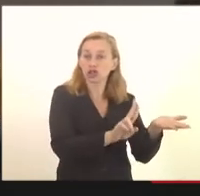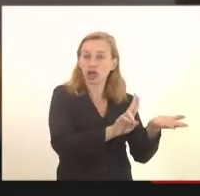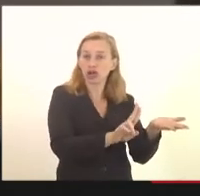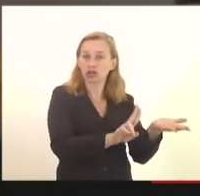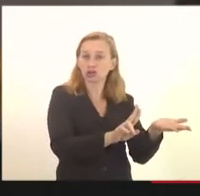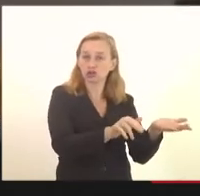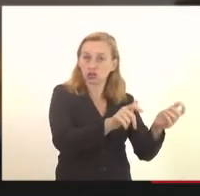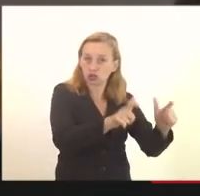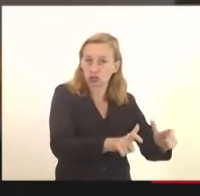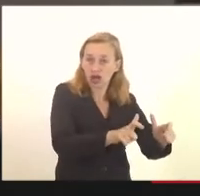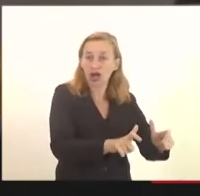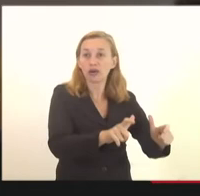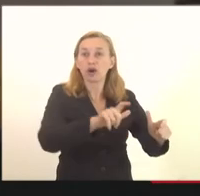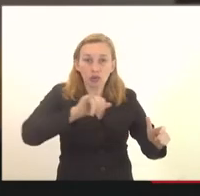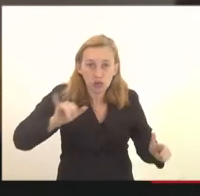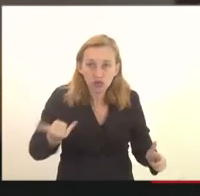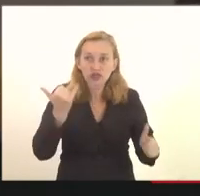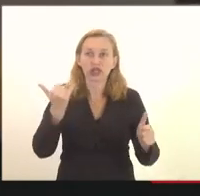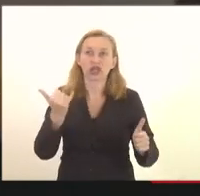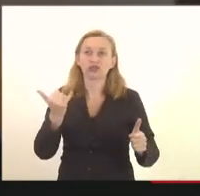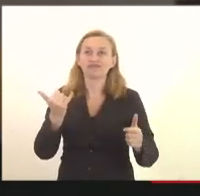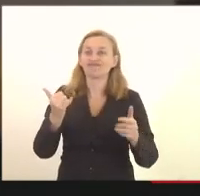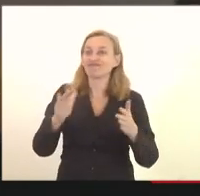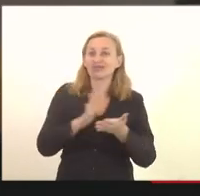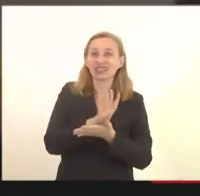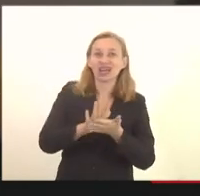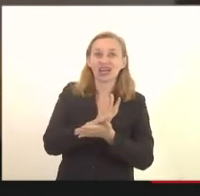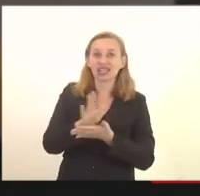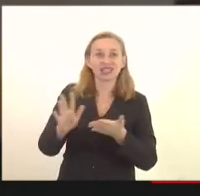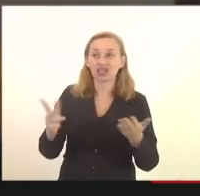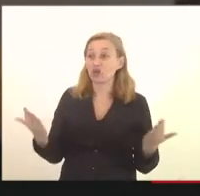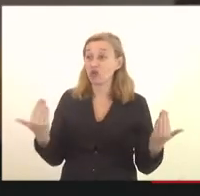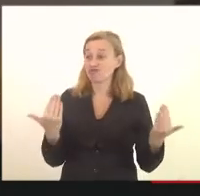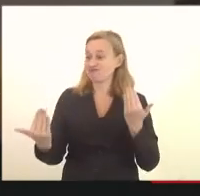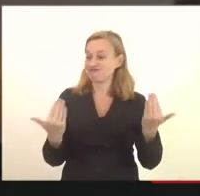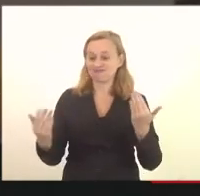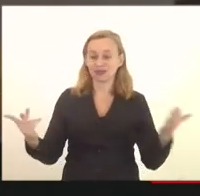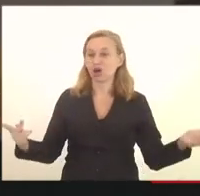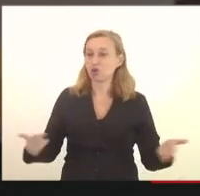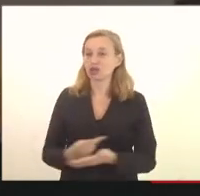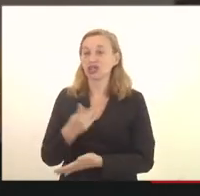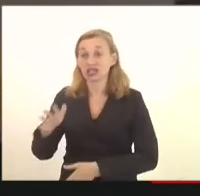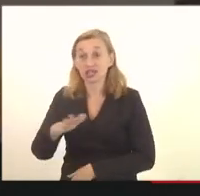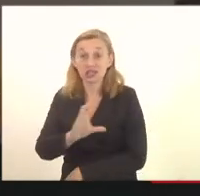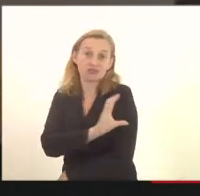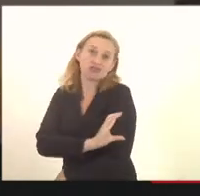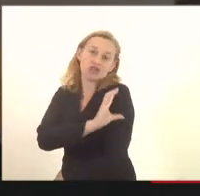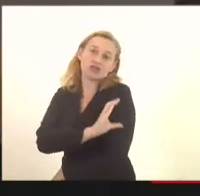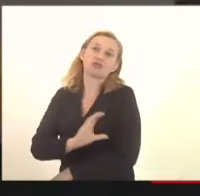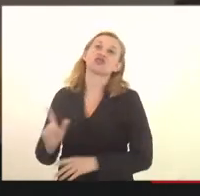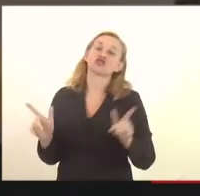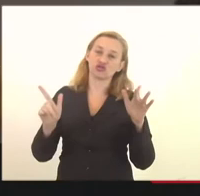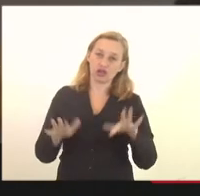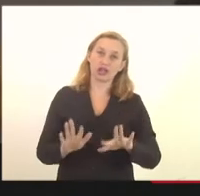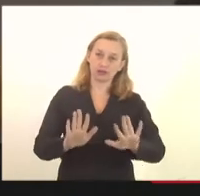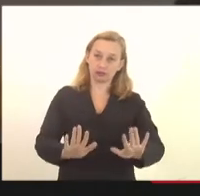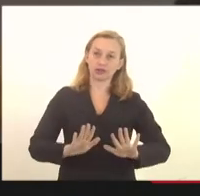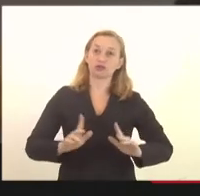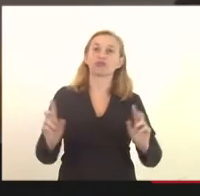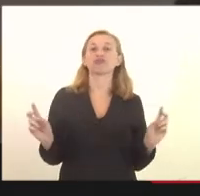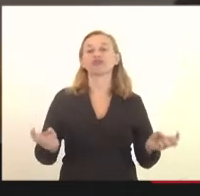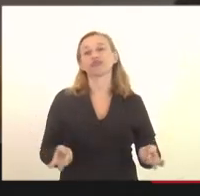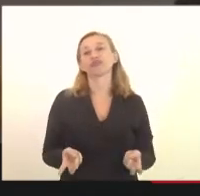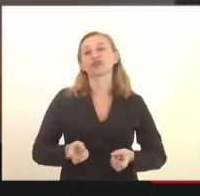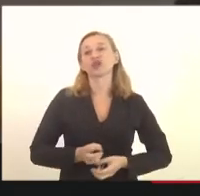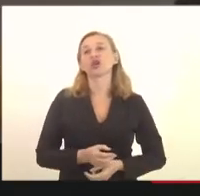possam ser aproveitados. Isso não tem nada a ver com o que acontece no campo, por exemplo, de Albacora, né, onde você tem um campo que já é maduro e está produzindo. Então,